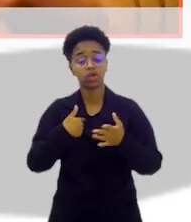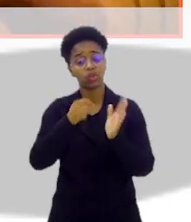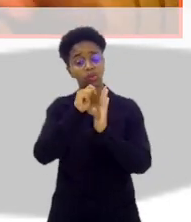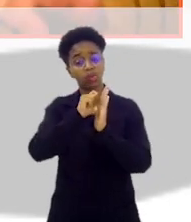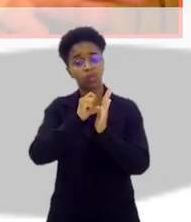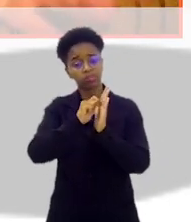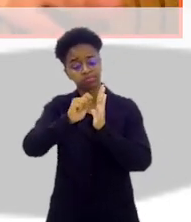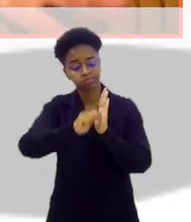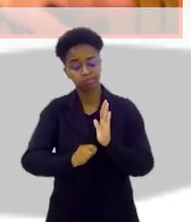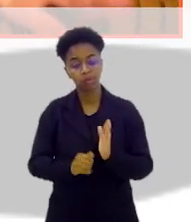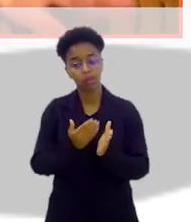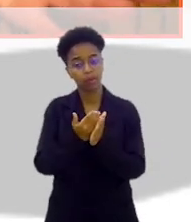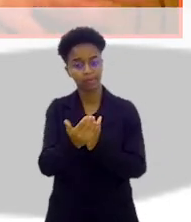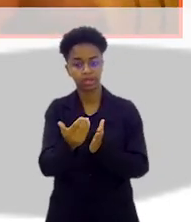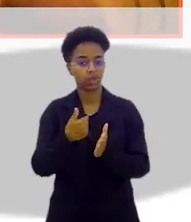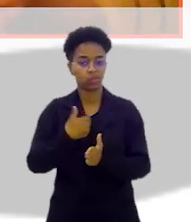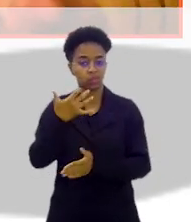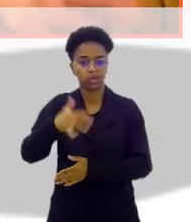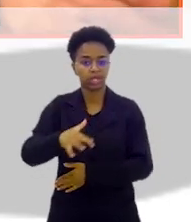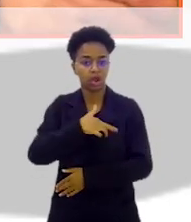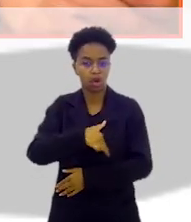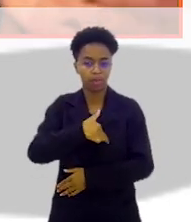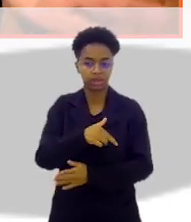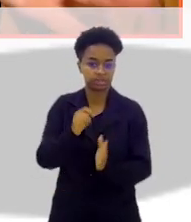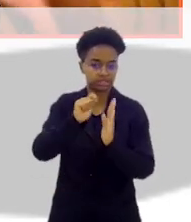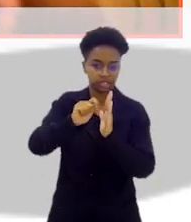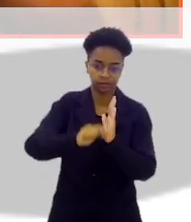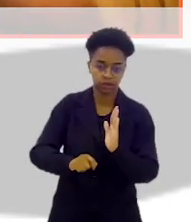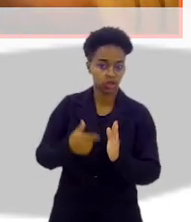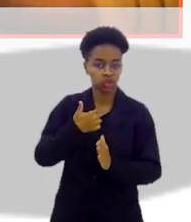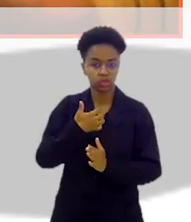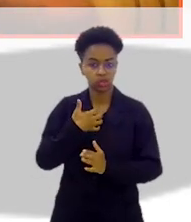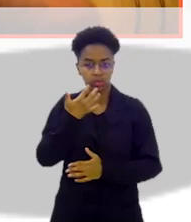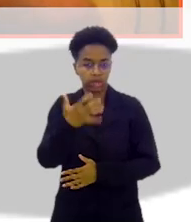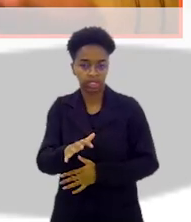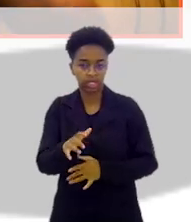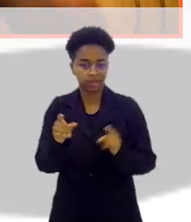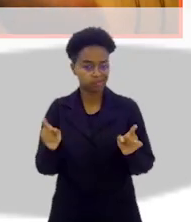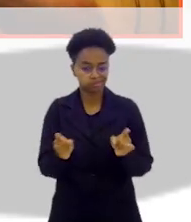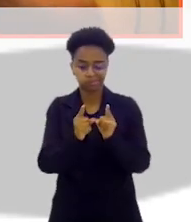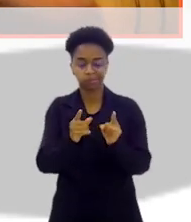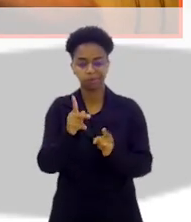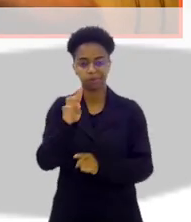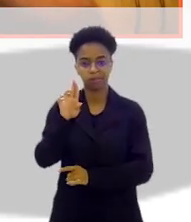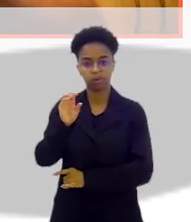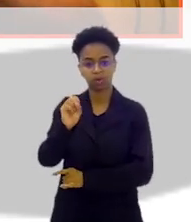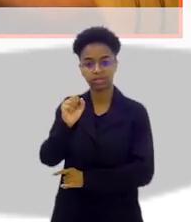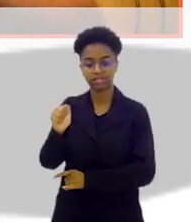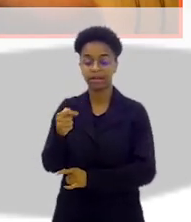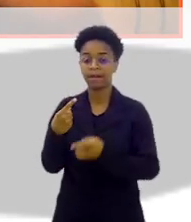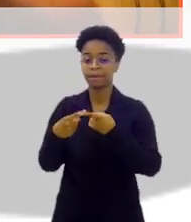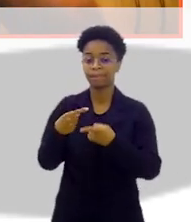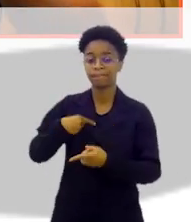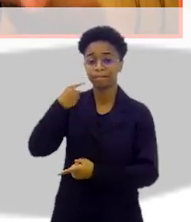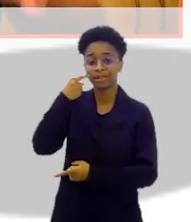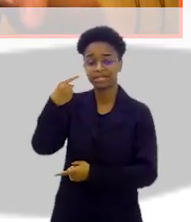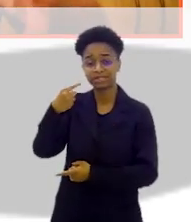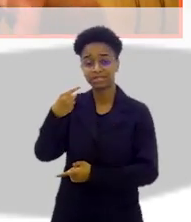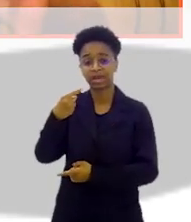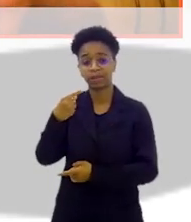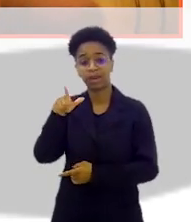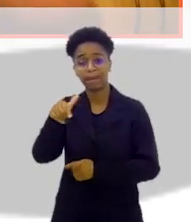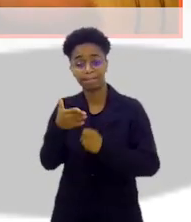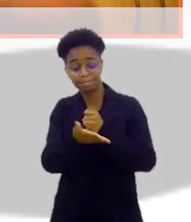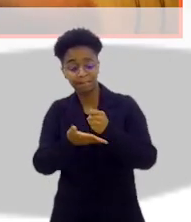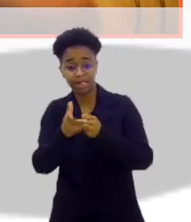eu comecei escrevendo poesia e não queria escrever romance, não queria escrever prosa, porque achava que a